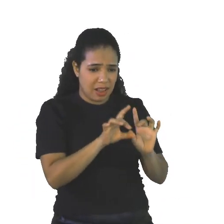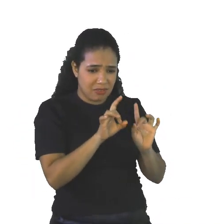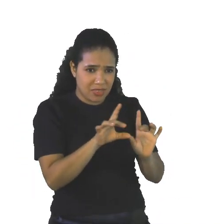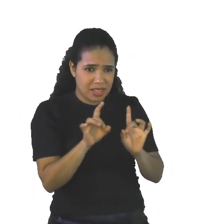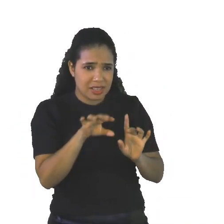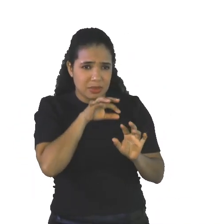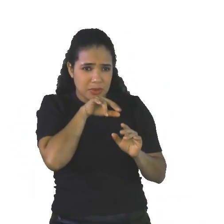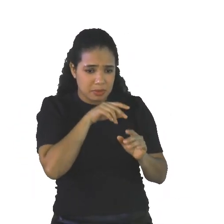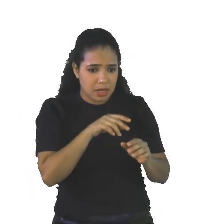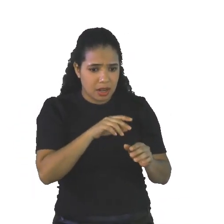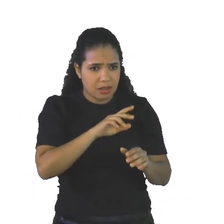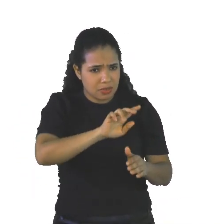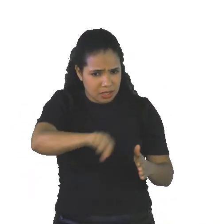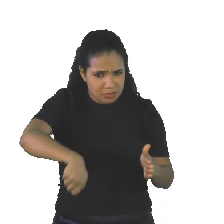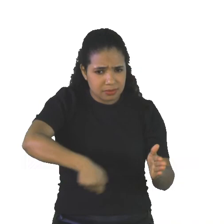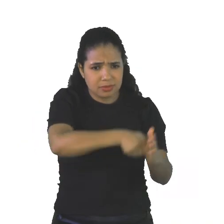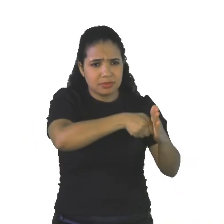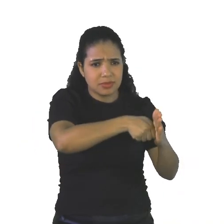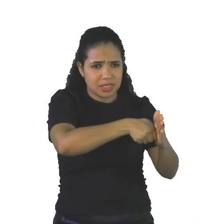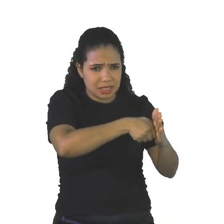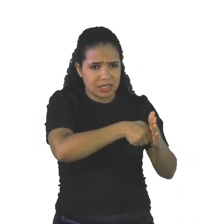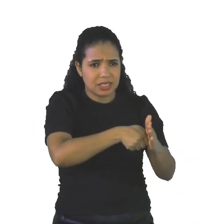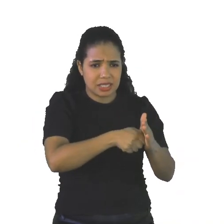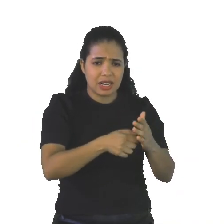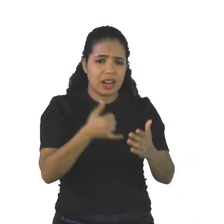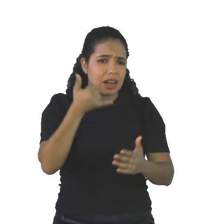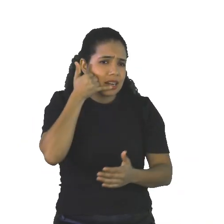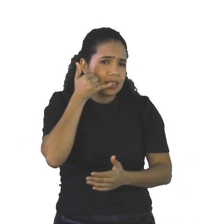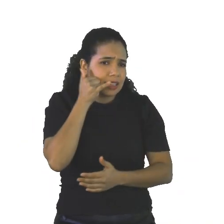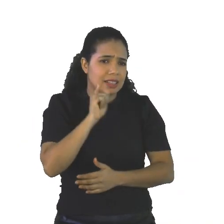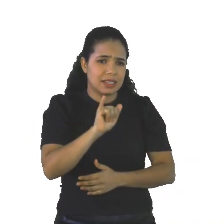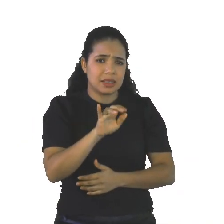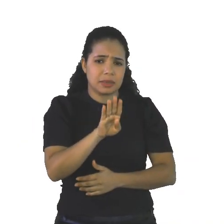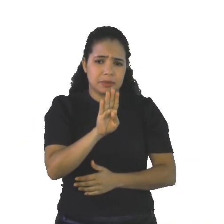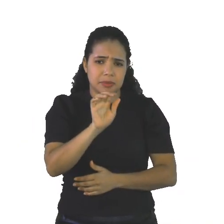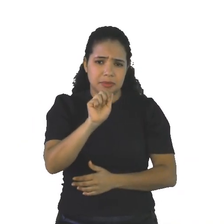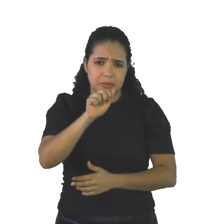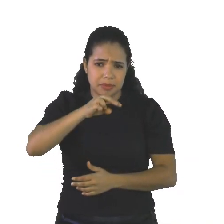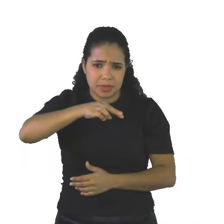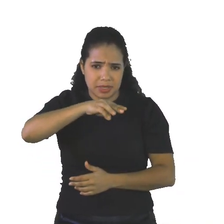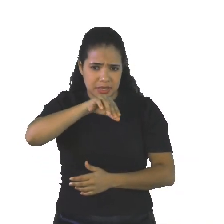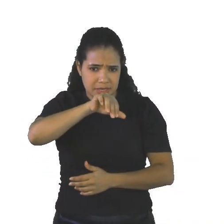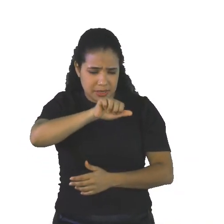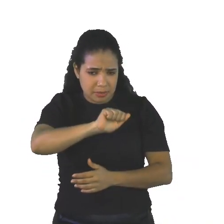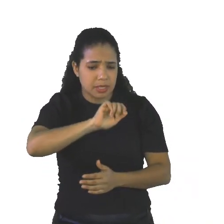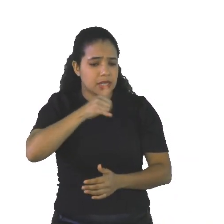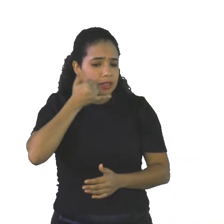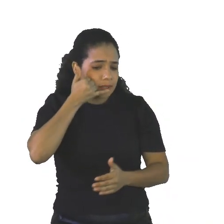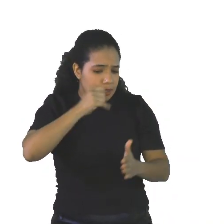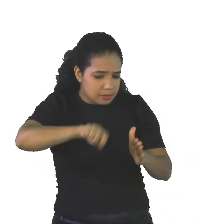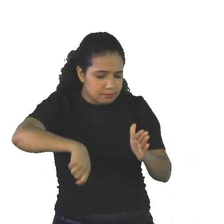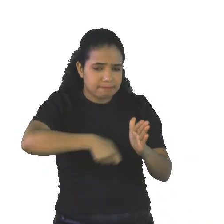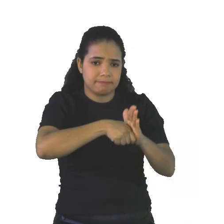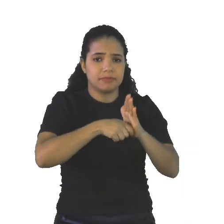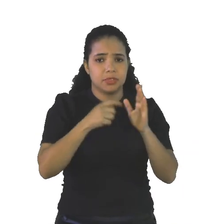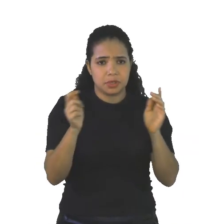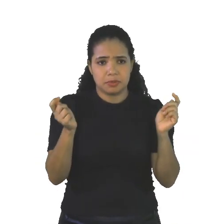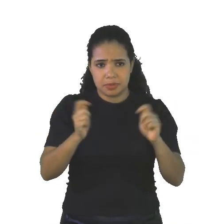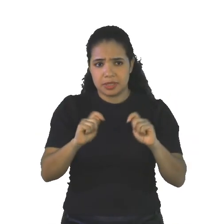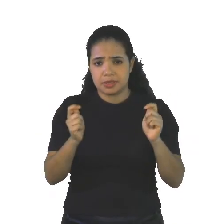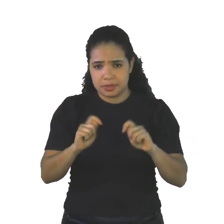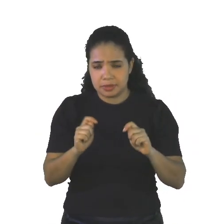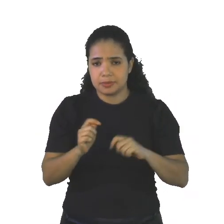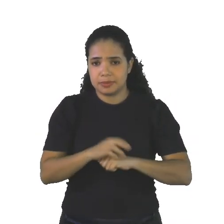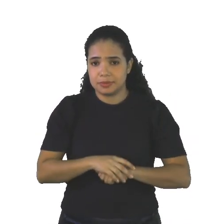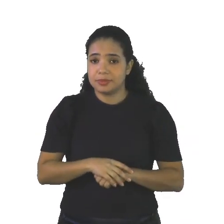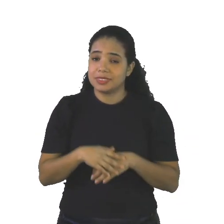selvagem, denuncia, liga no IBAMA, faz a denúncia anônima para que possa ser tomadas as devidas providências, tá bom? Bom, pessoal,